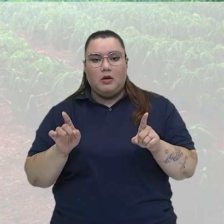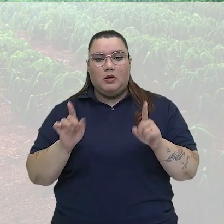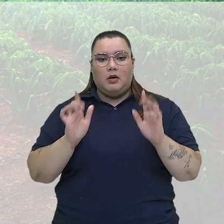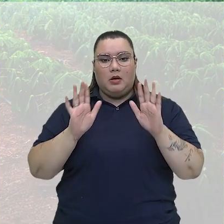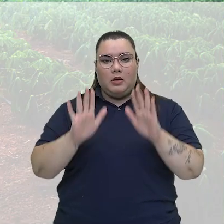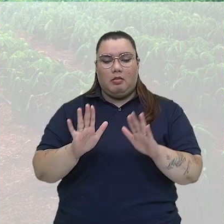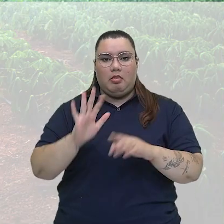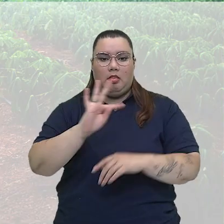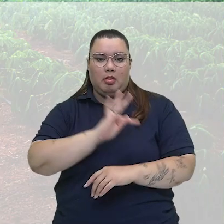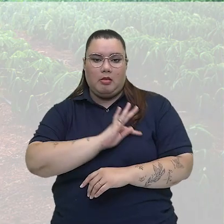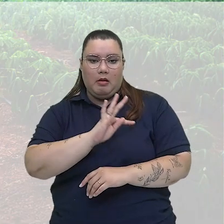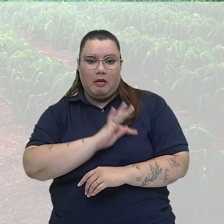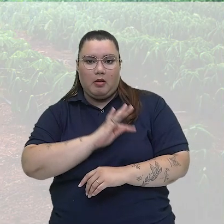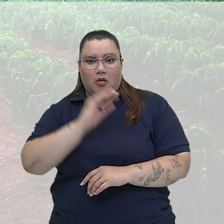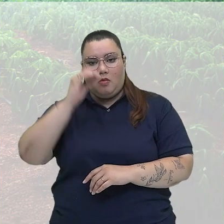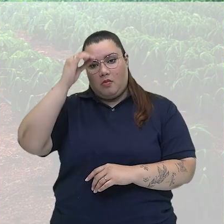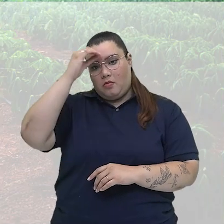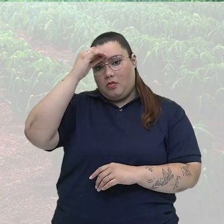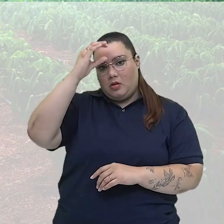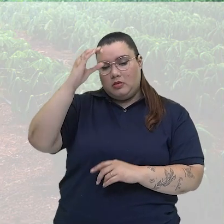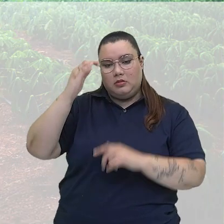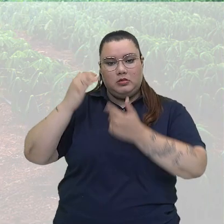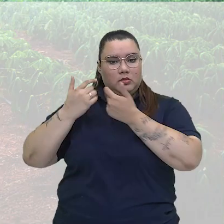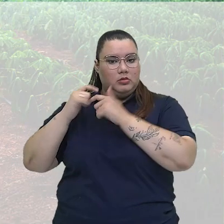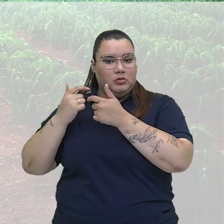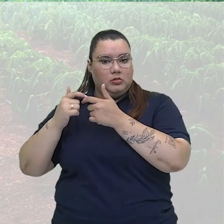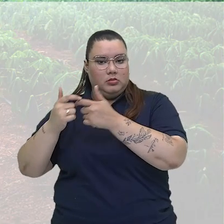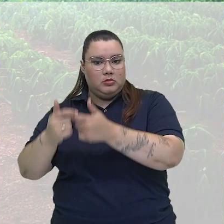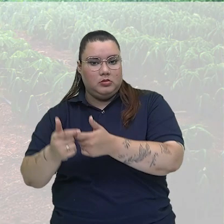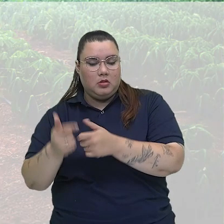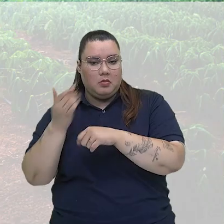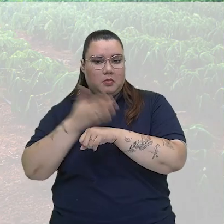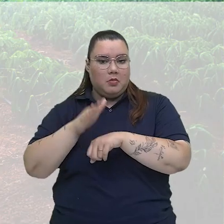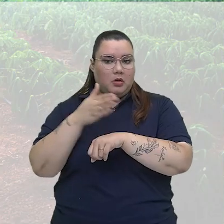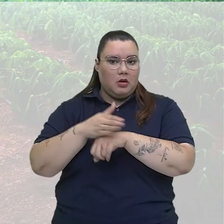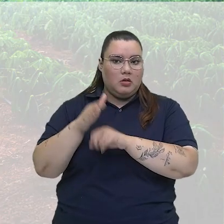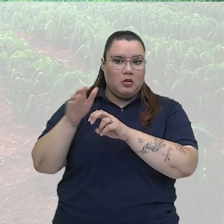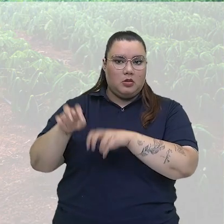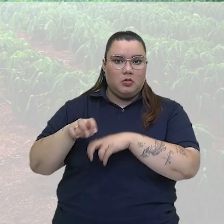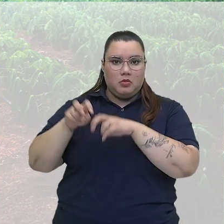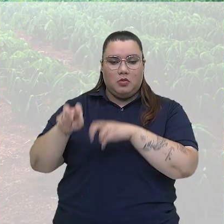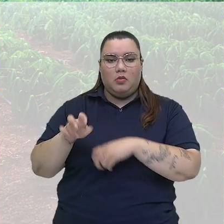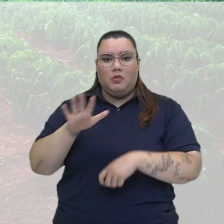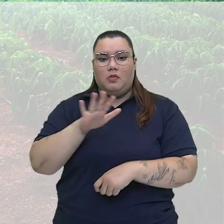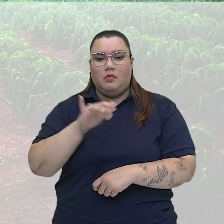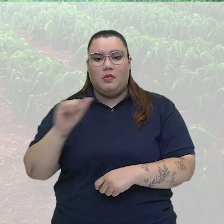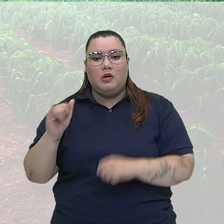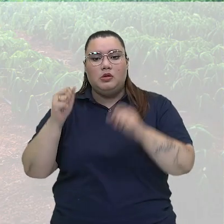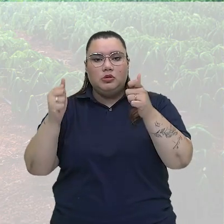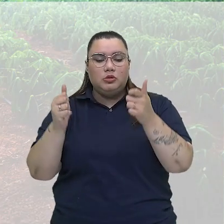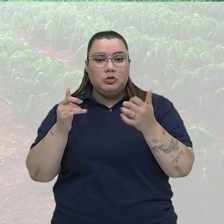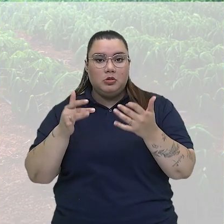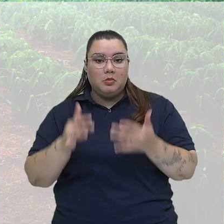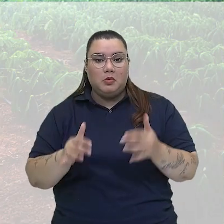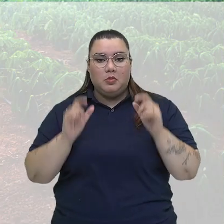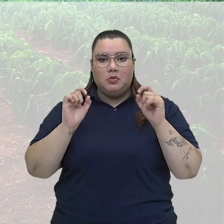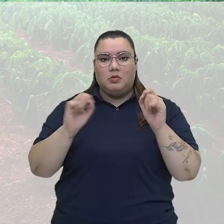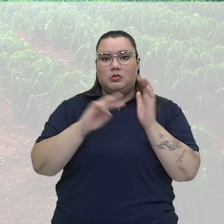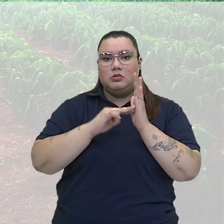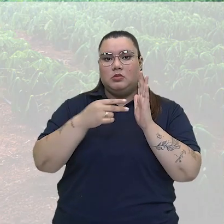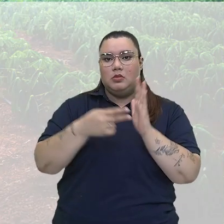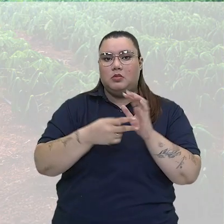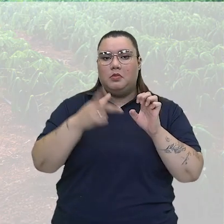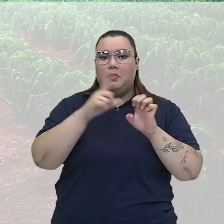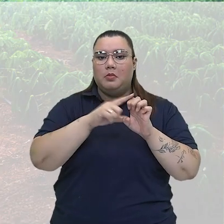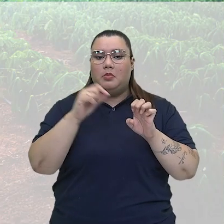as técnicas, os saberes tradicionais, né? As práticas agrícolas que vão definir ali o que é um